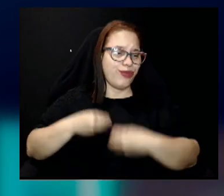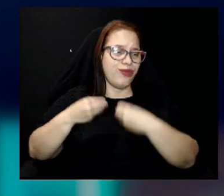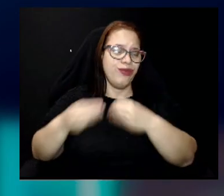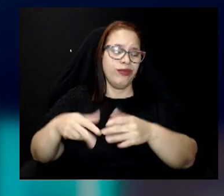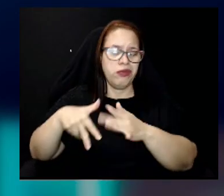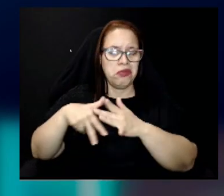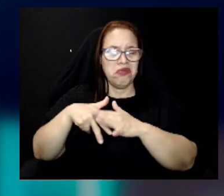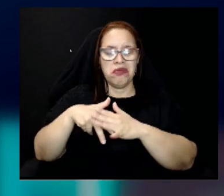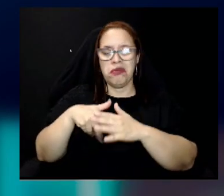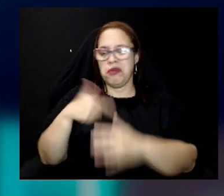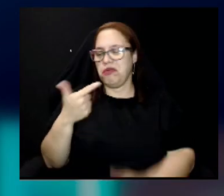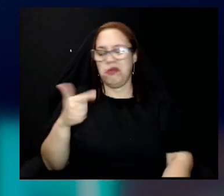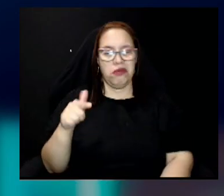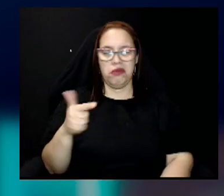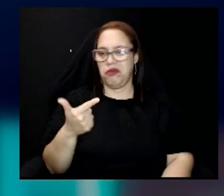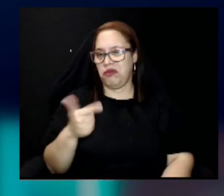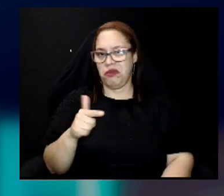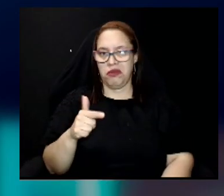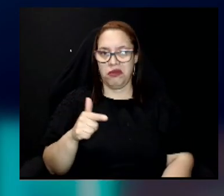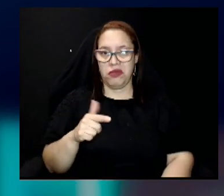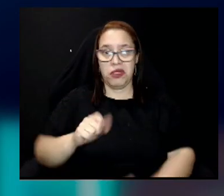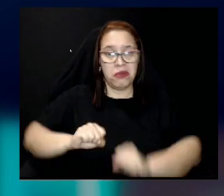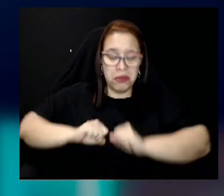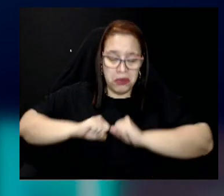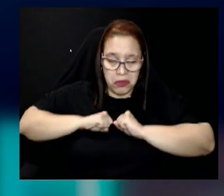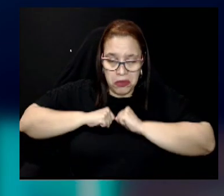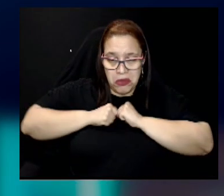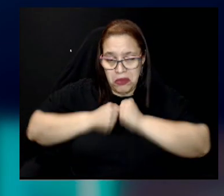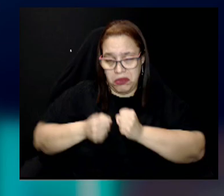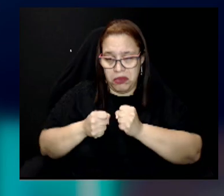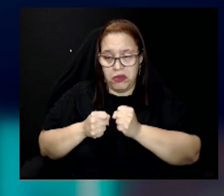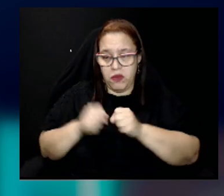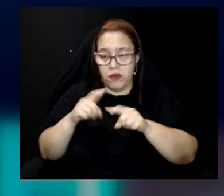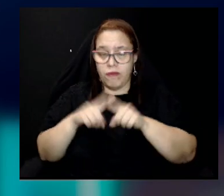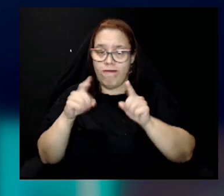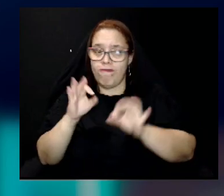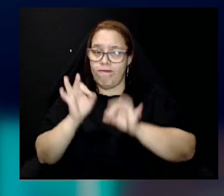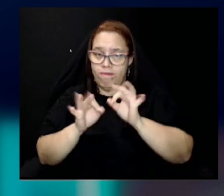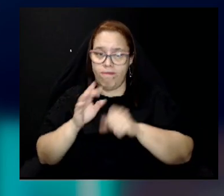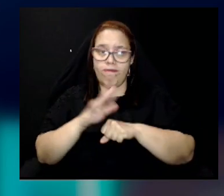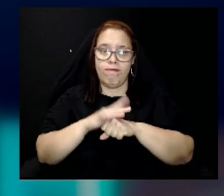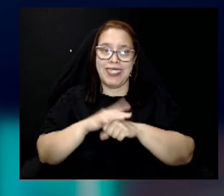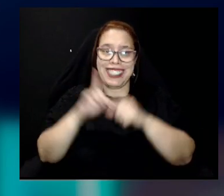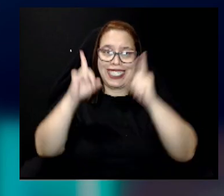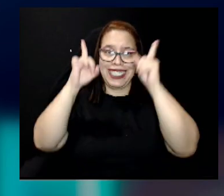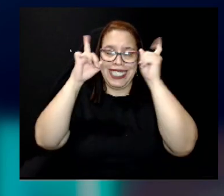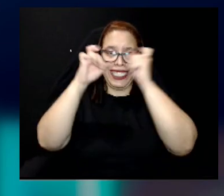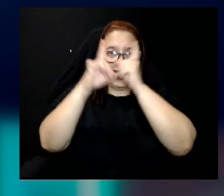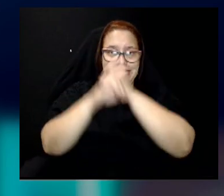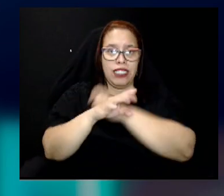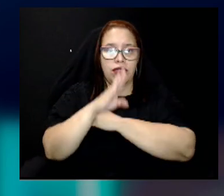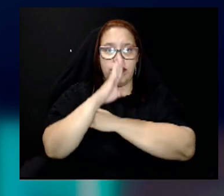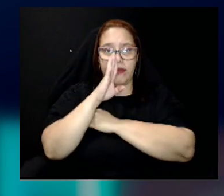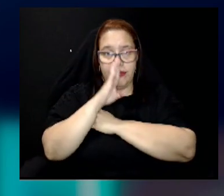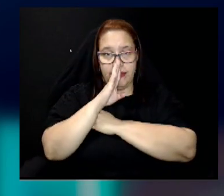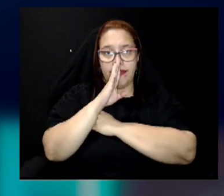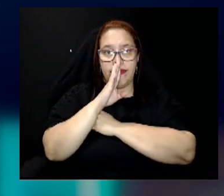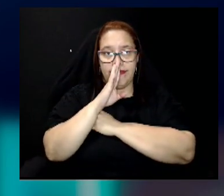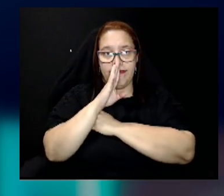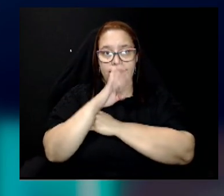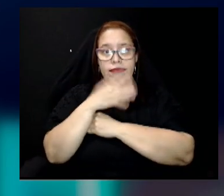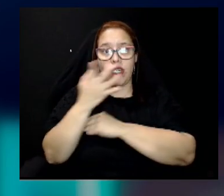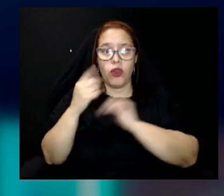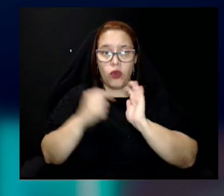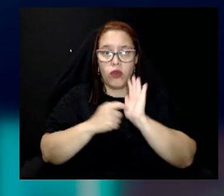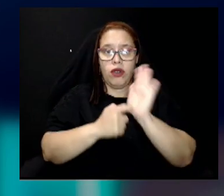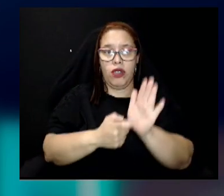não estamos nos esforçando tecnicamente, mas justamente por ser uma doença desafiadora, silenciosa, e que quando se apresenta, quando